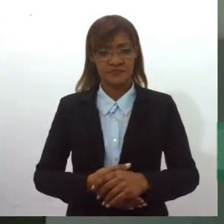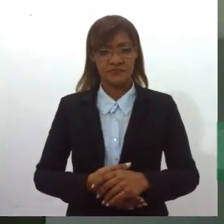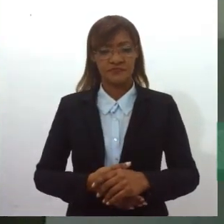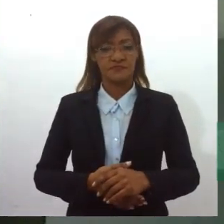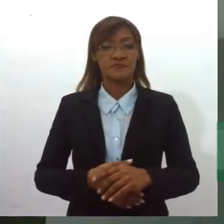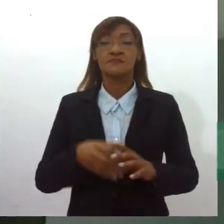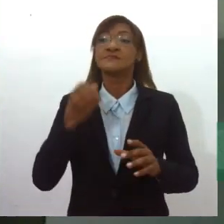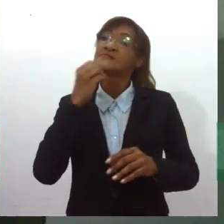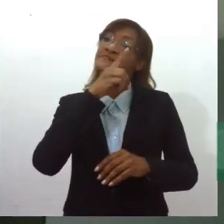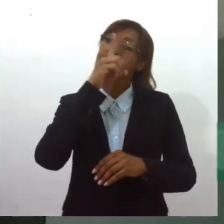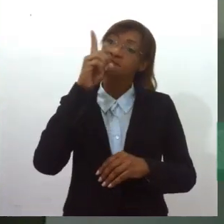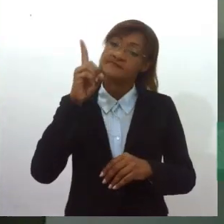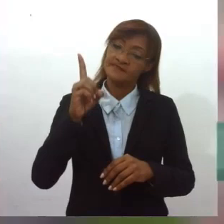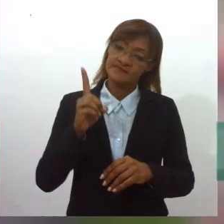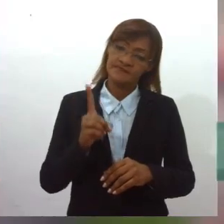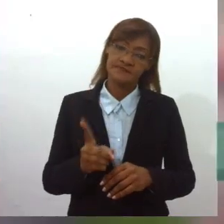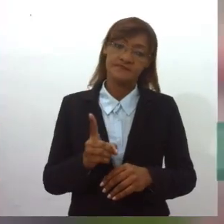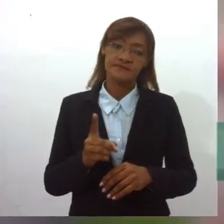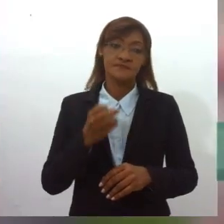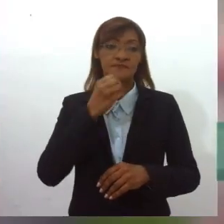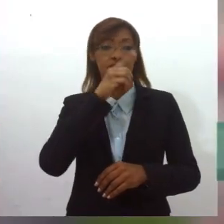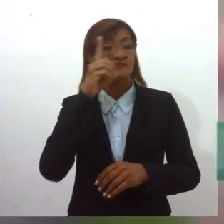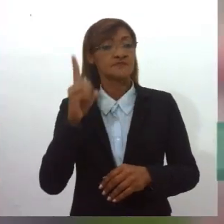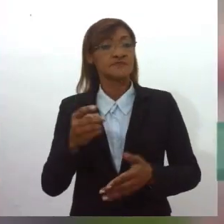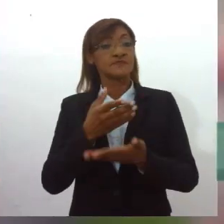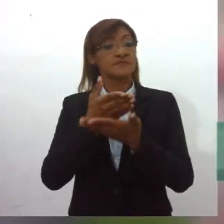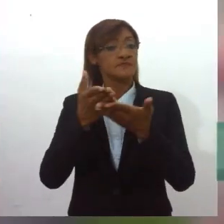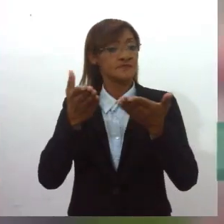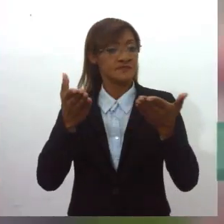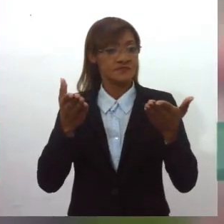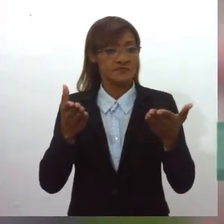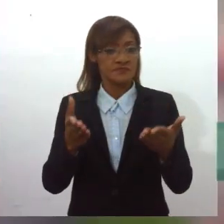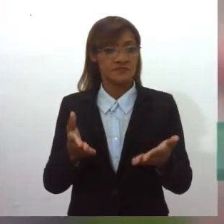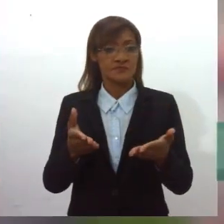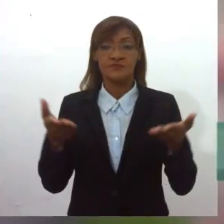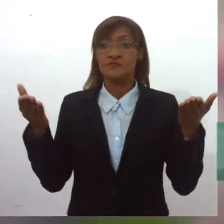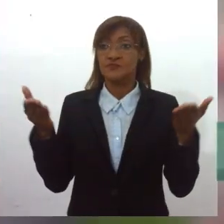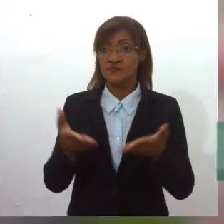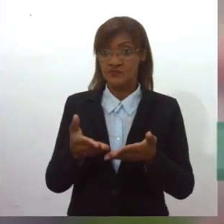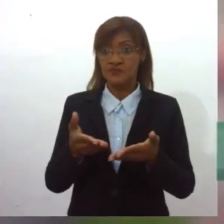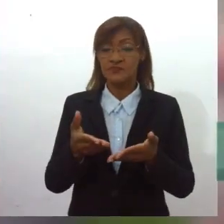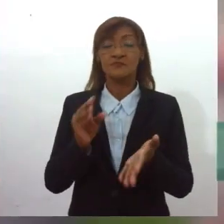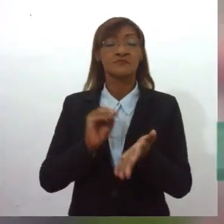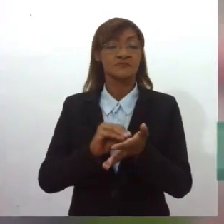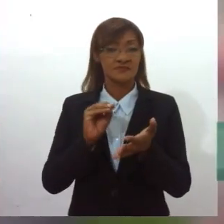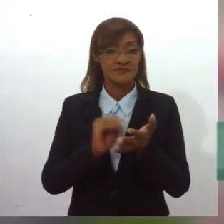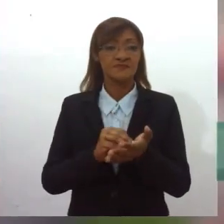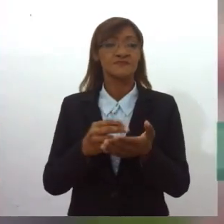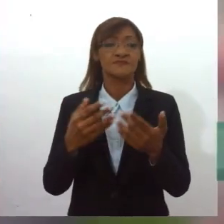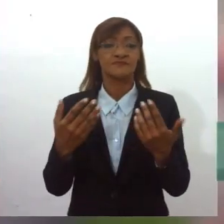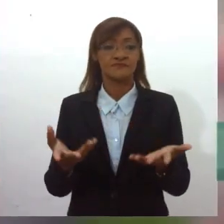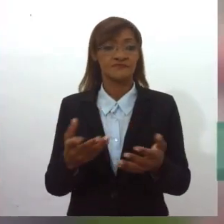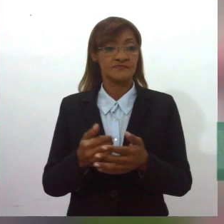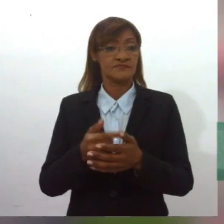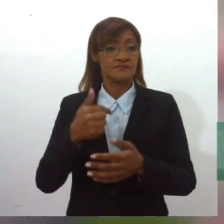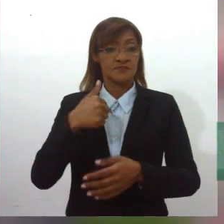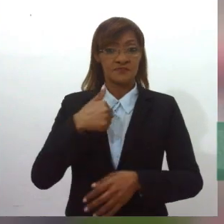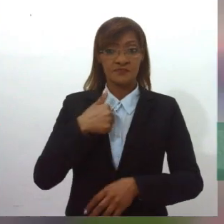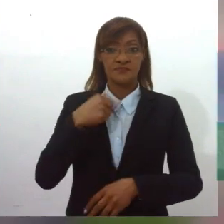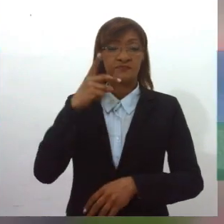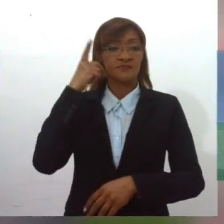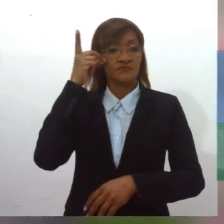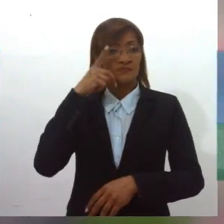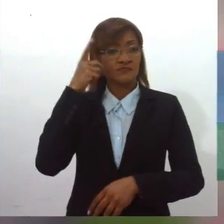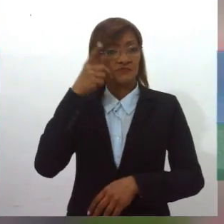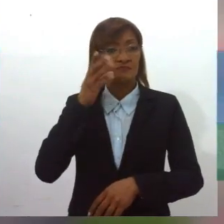gente bom dia bom dia a todos na verdade tem muito que avançar nessa pauta eu enquanto parlamentar mesmo já